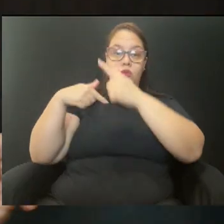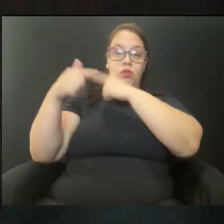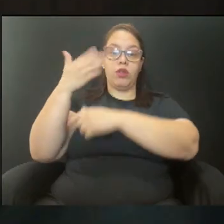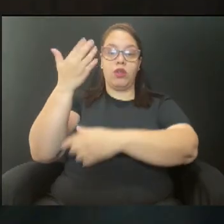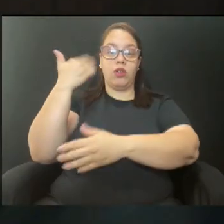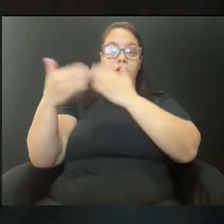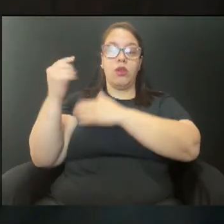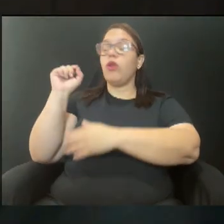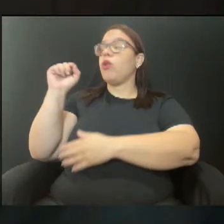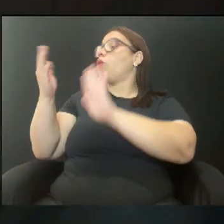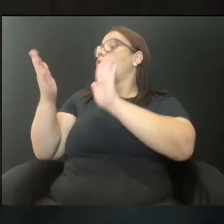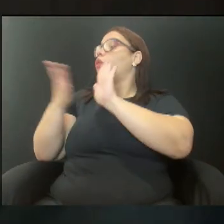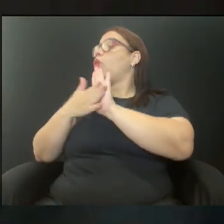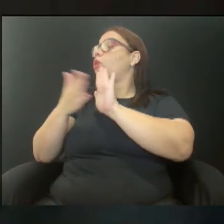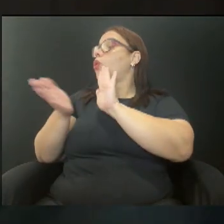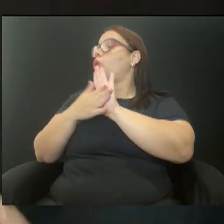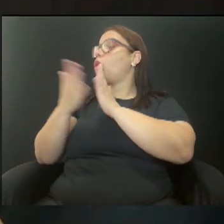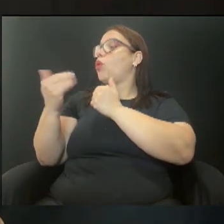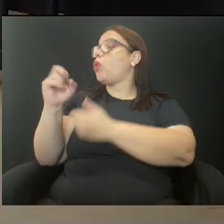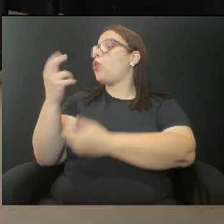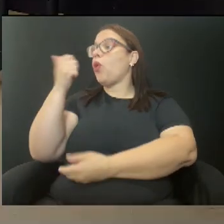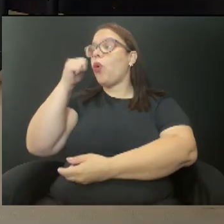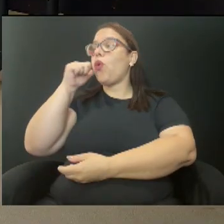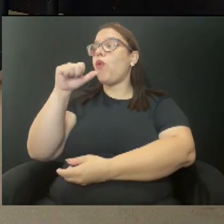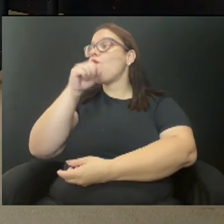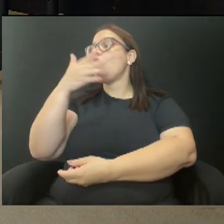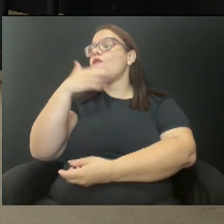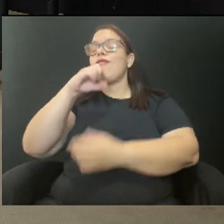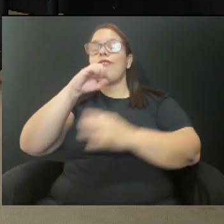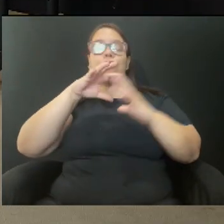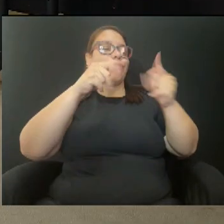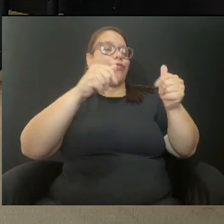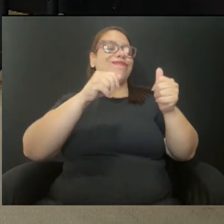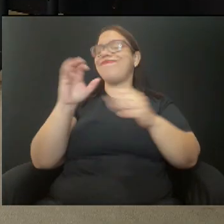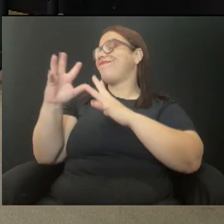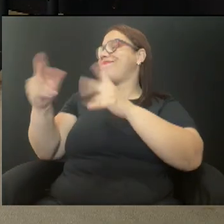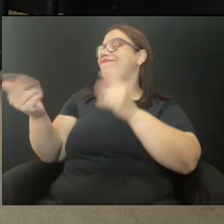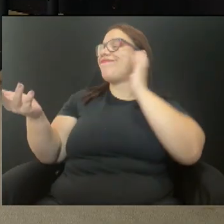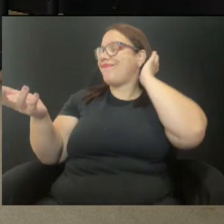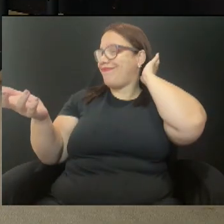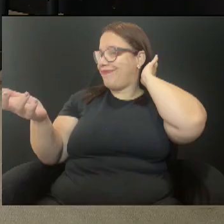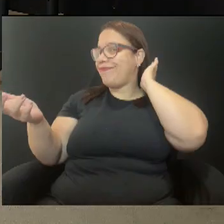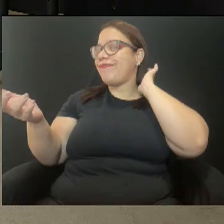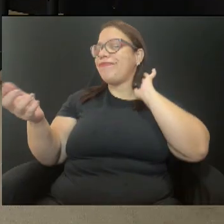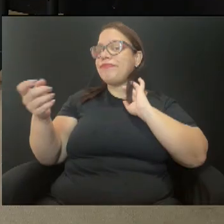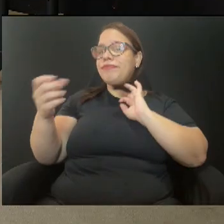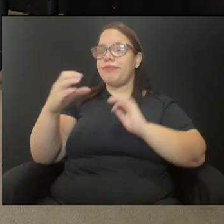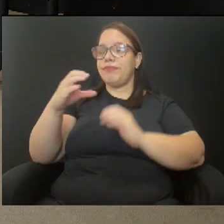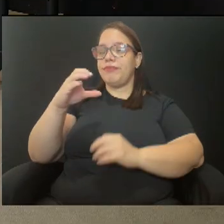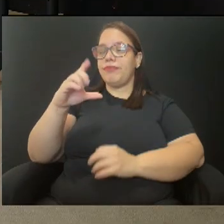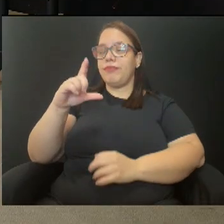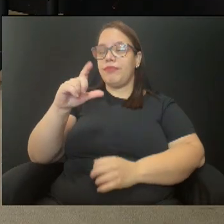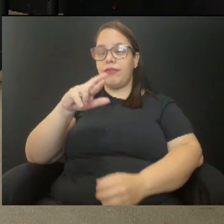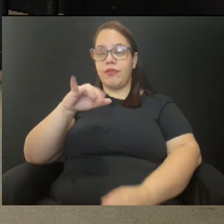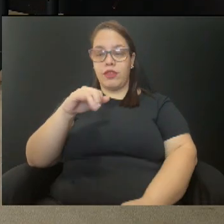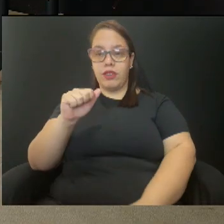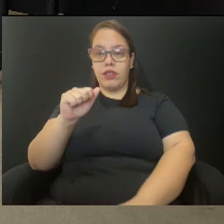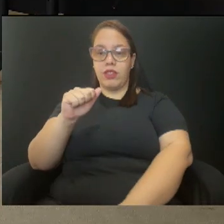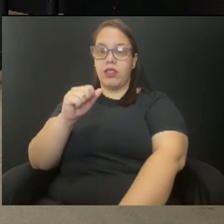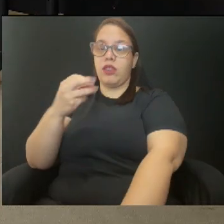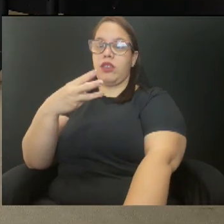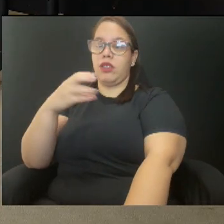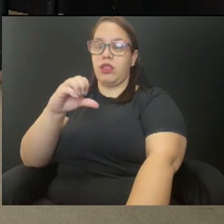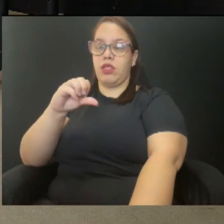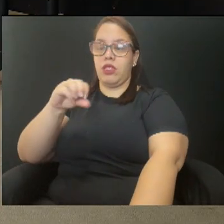consultório, o jovem ou os pais? Todos. Todos. Com Agora, certeza. doutora Cláudia, com quase 39 milhões de brasileiros